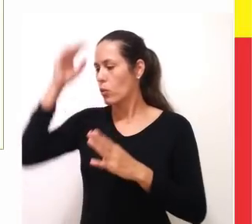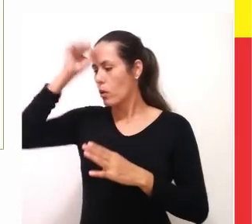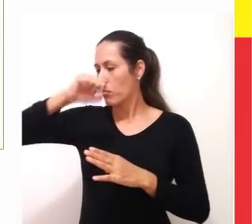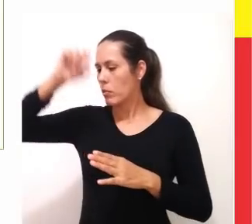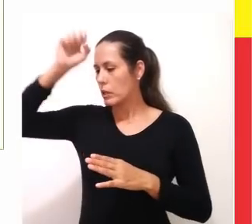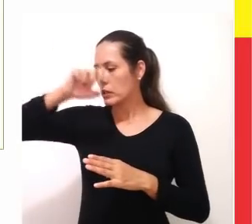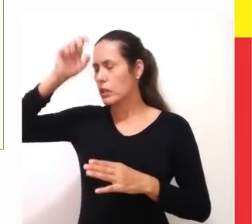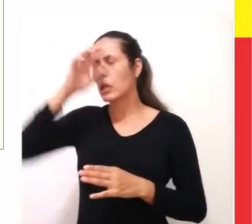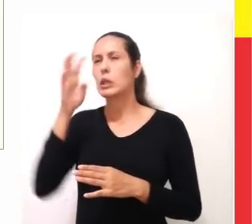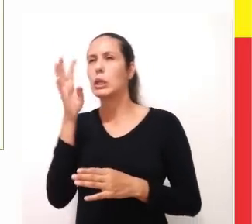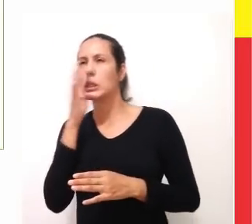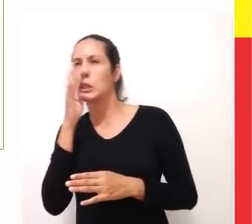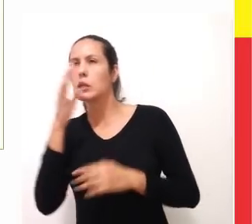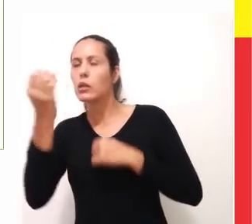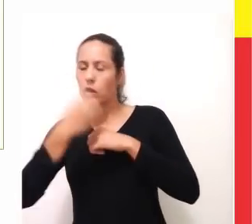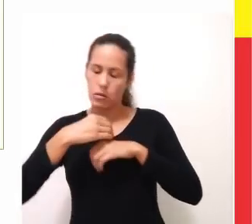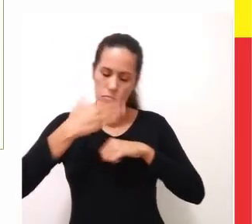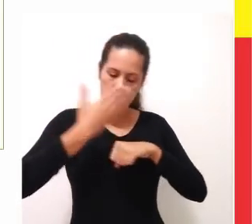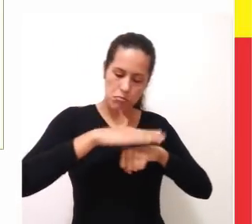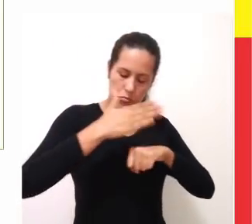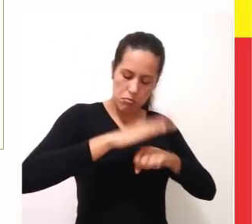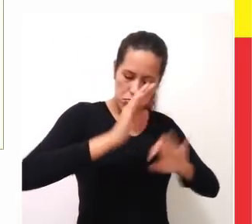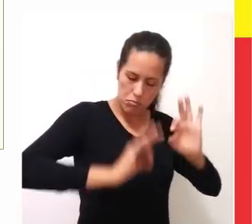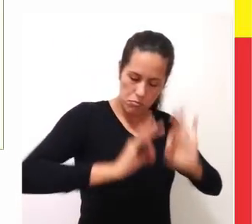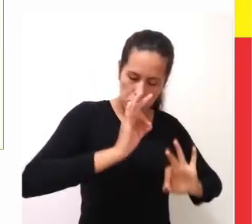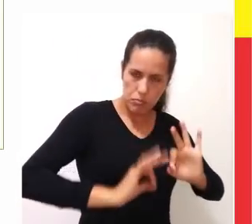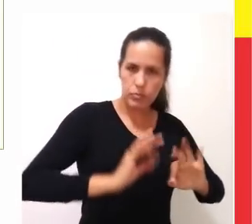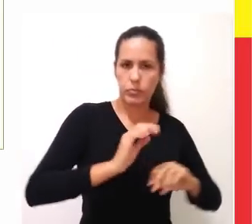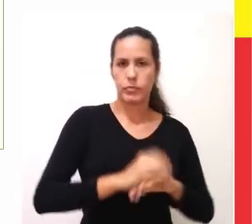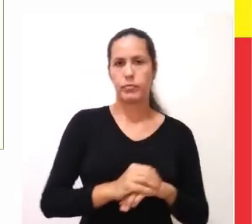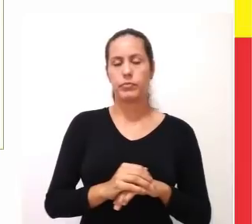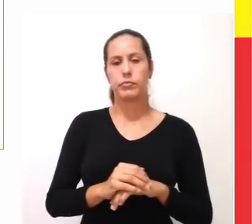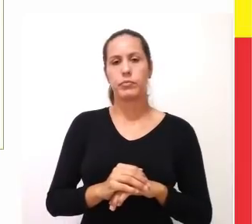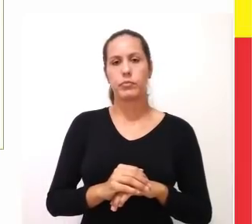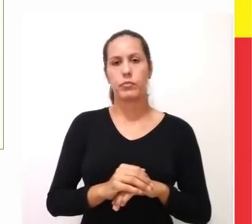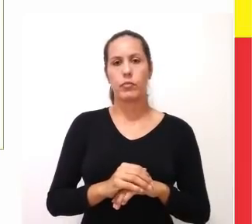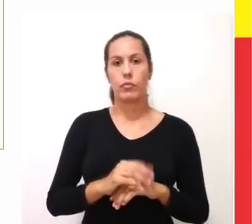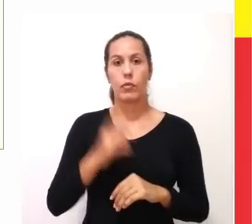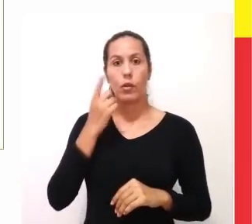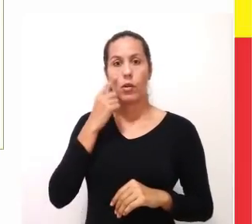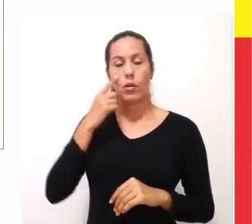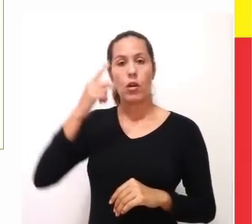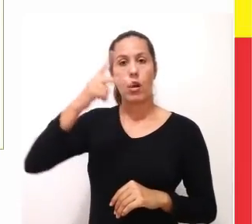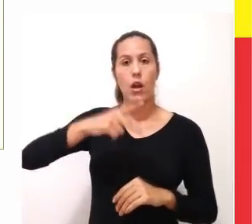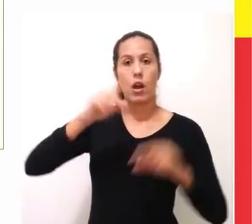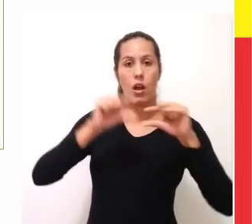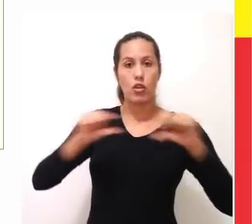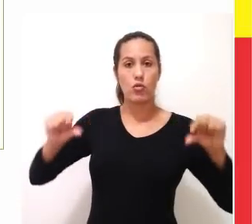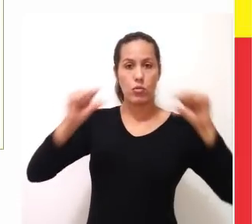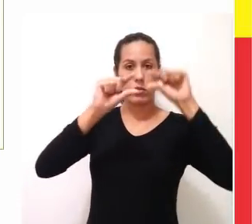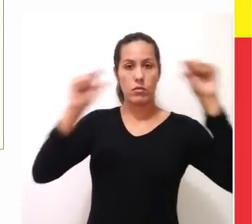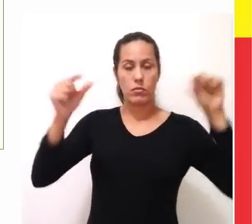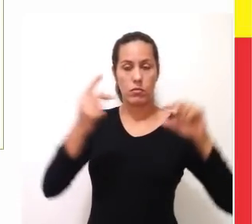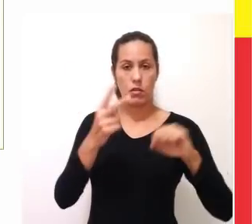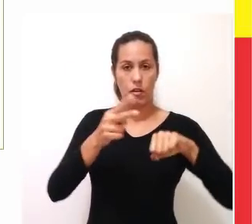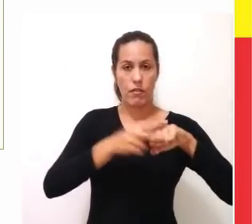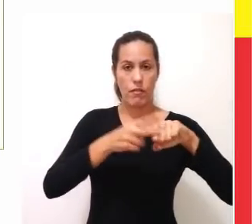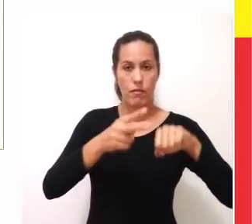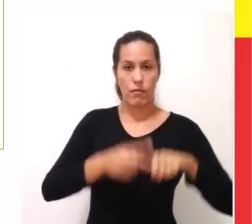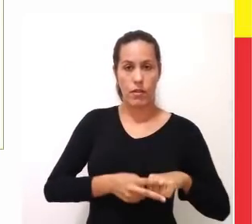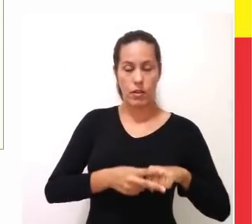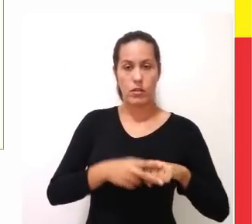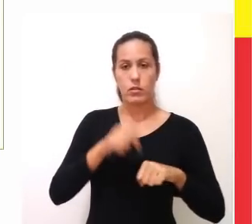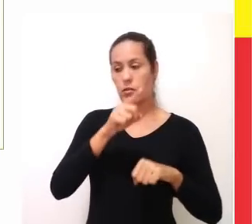que assistiu. Eu peguei justamente duas frases, as duas frases estão com verbos no passado, só que a primeira no